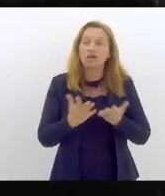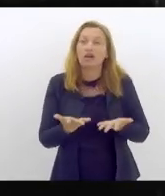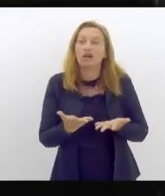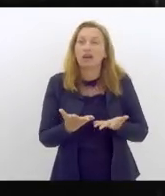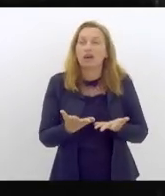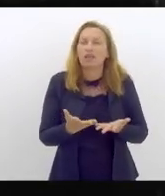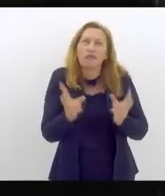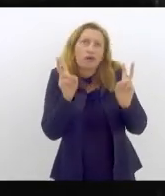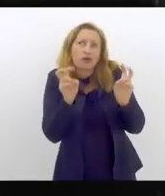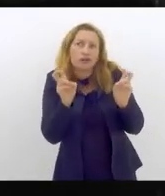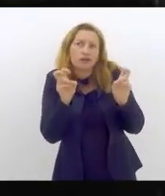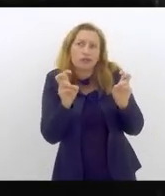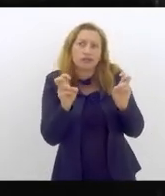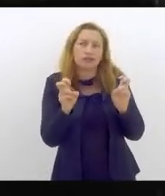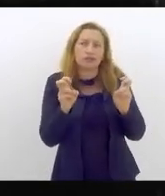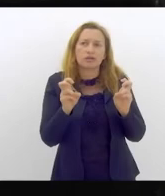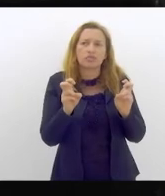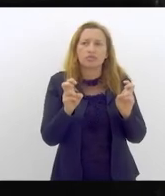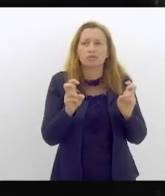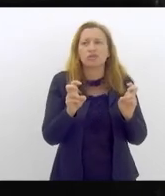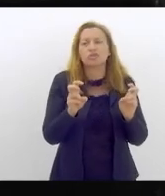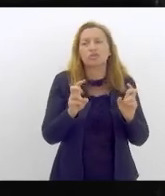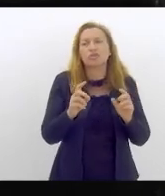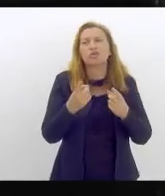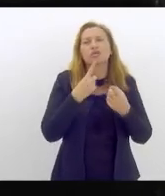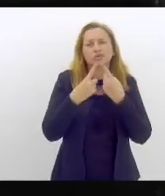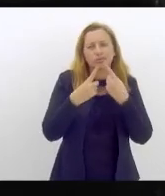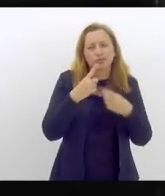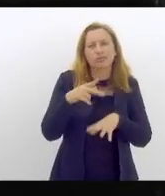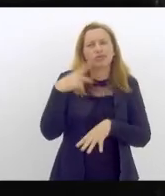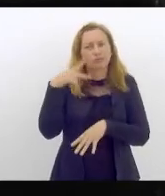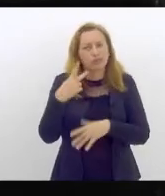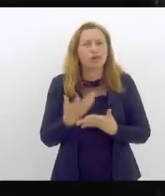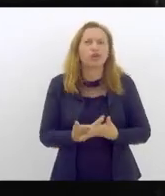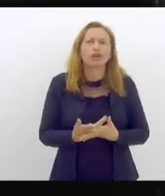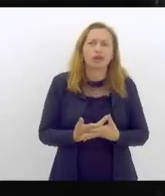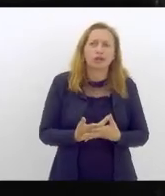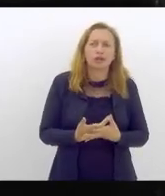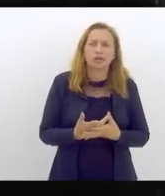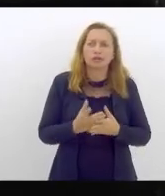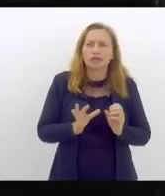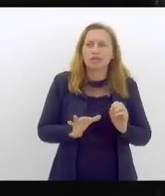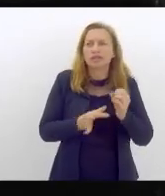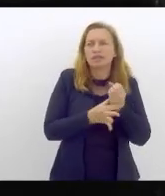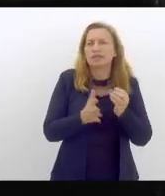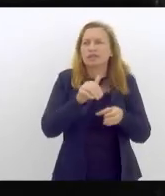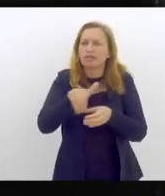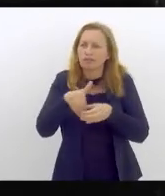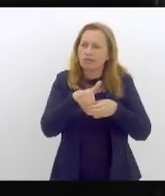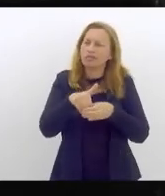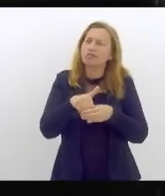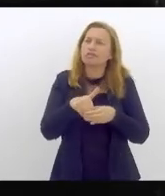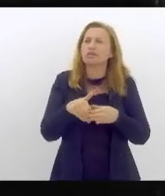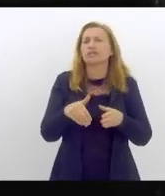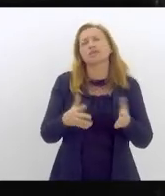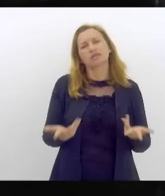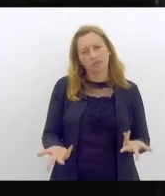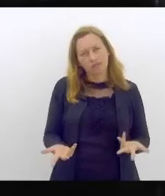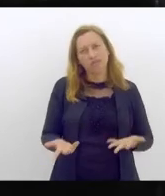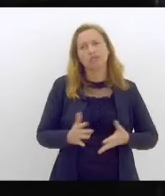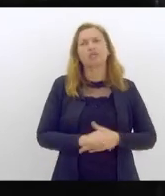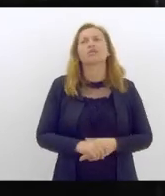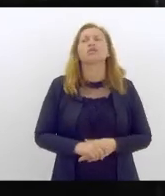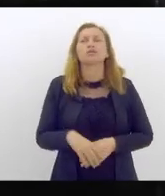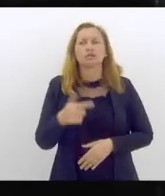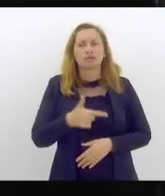a questão da politização do debate levando para a questão do segundo turno das eleições Então